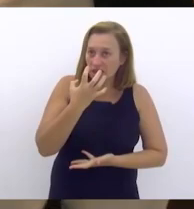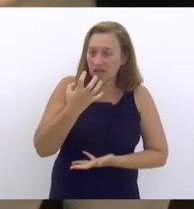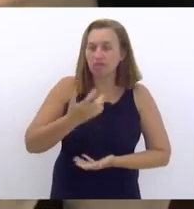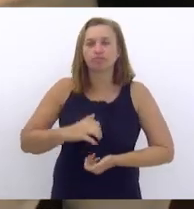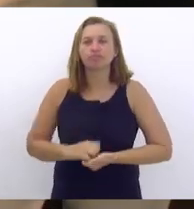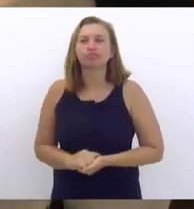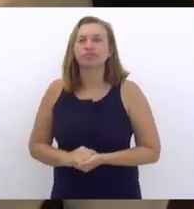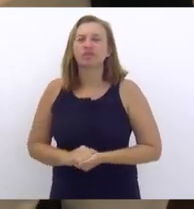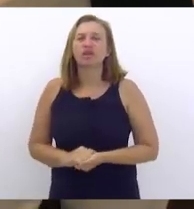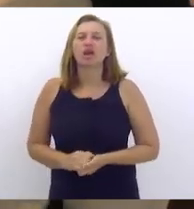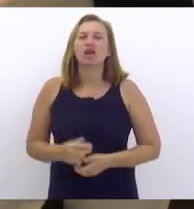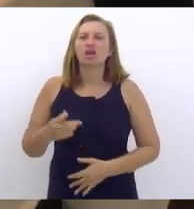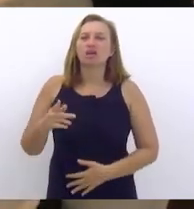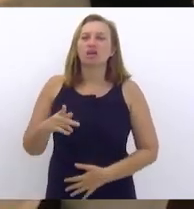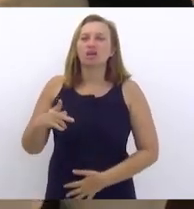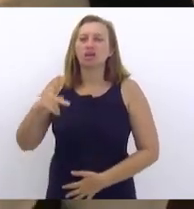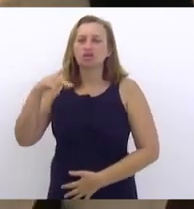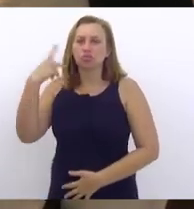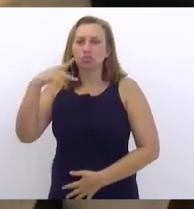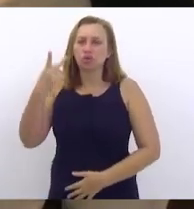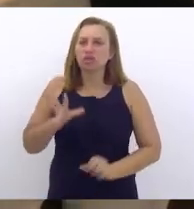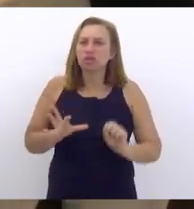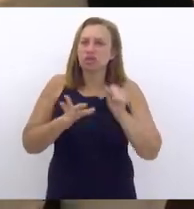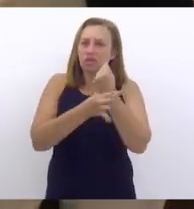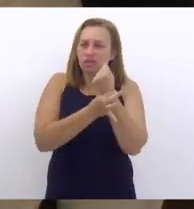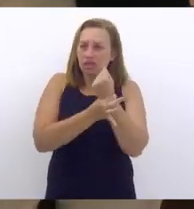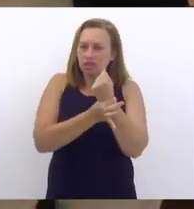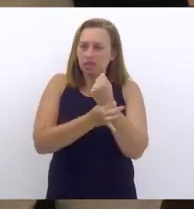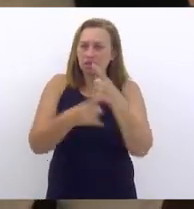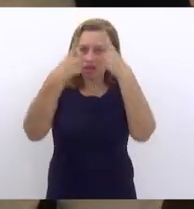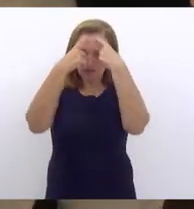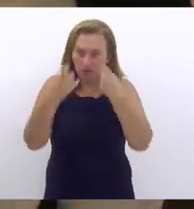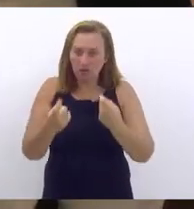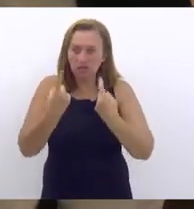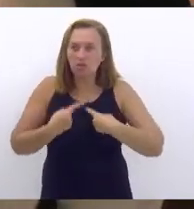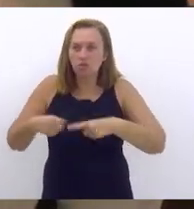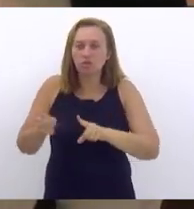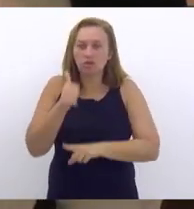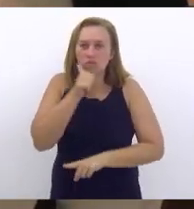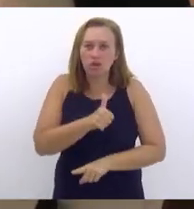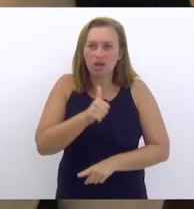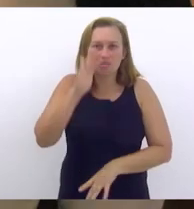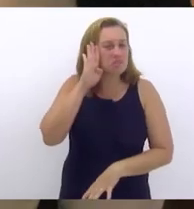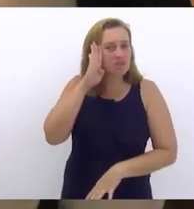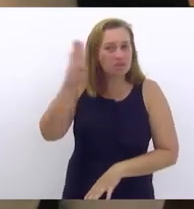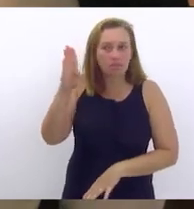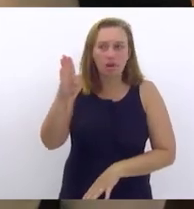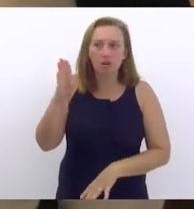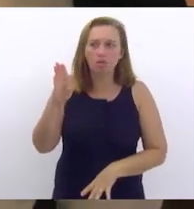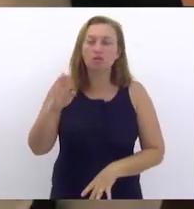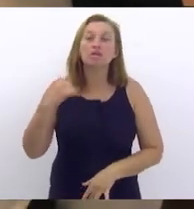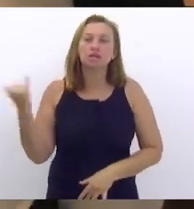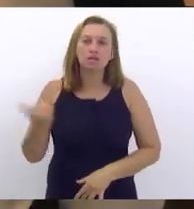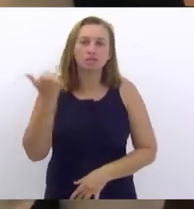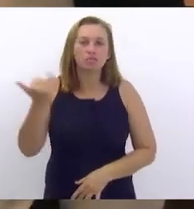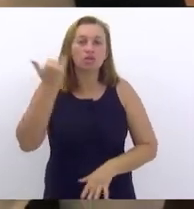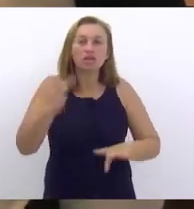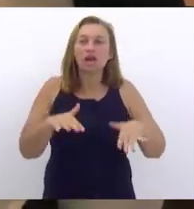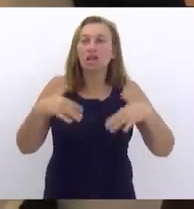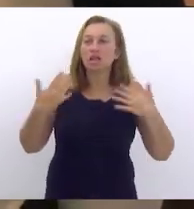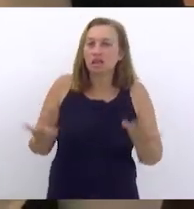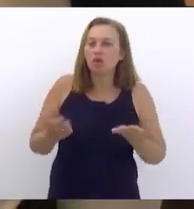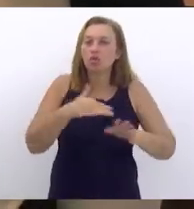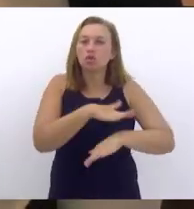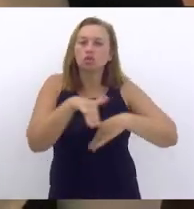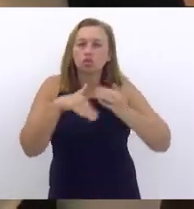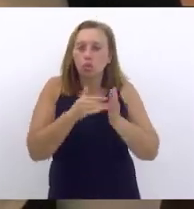que as políticas de prevenção à violência contra a mulher é fundamental e importante. Então,